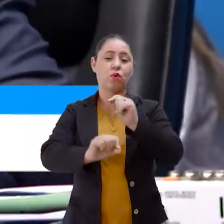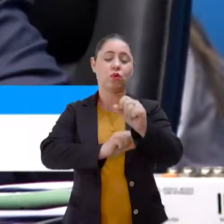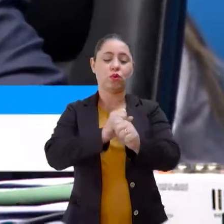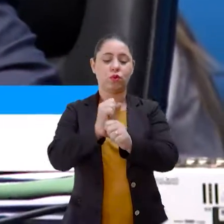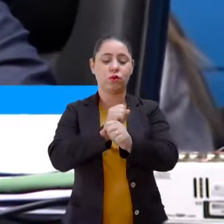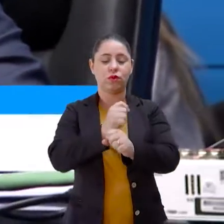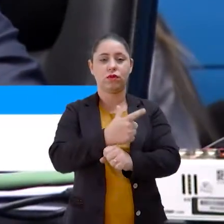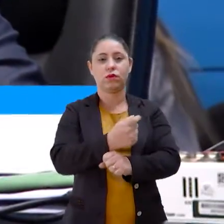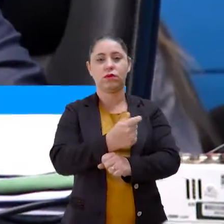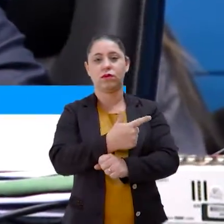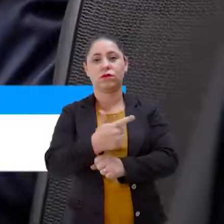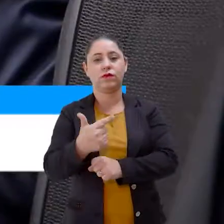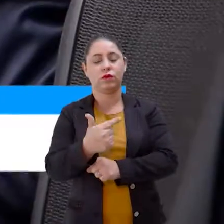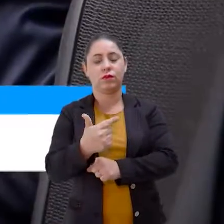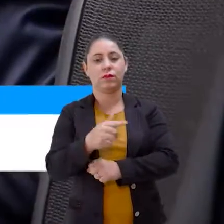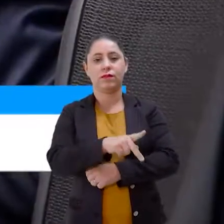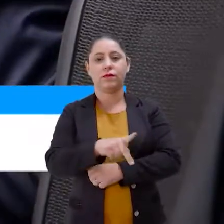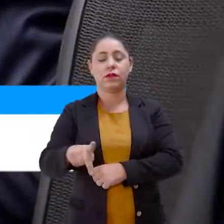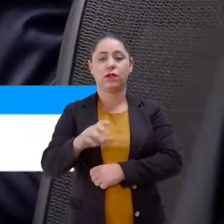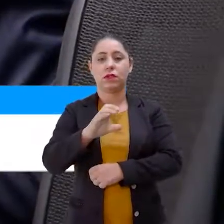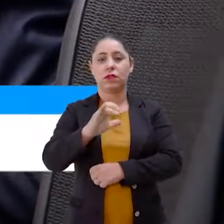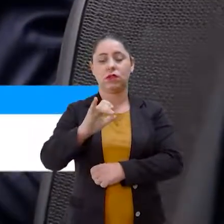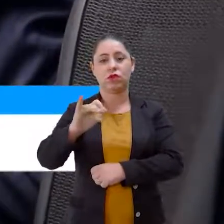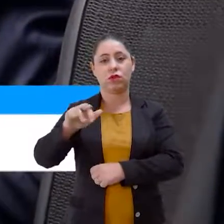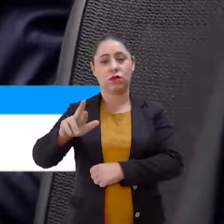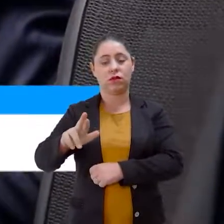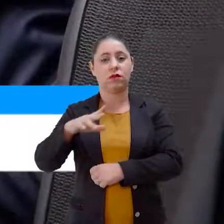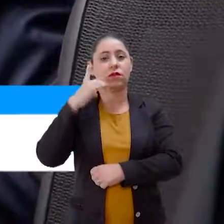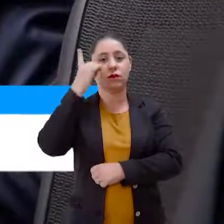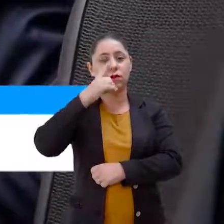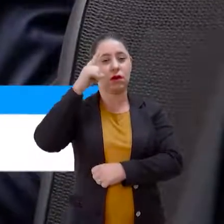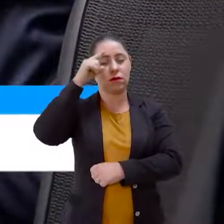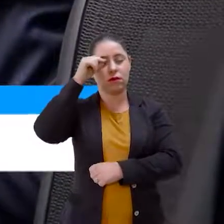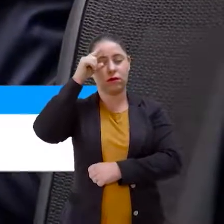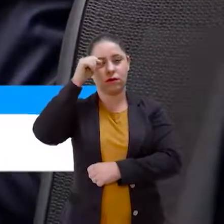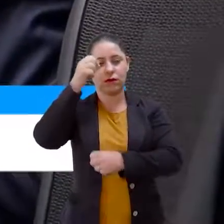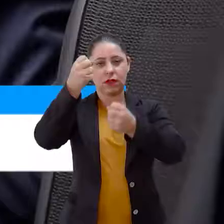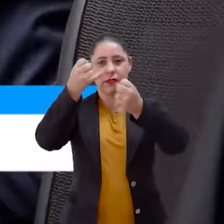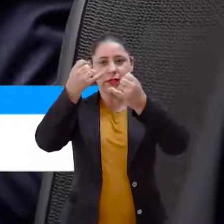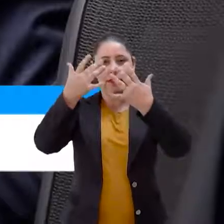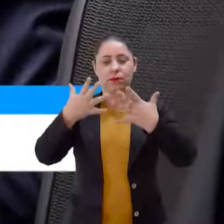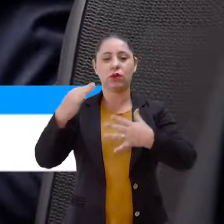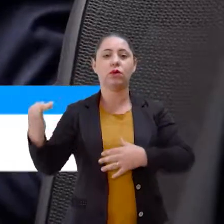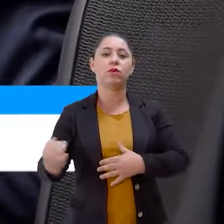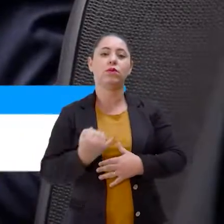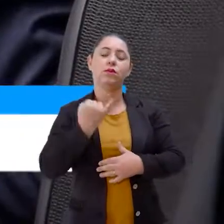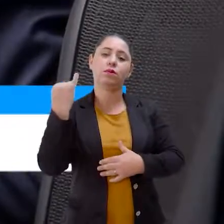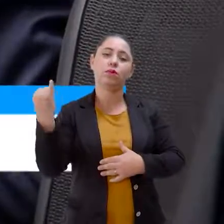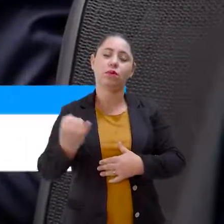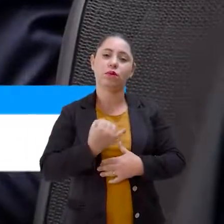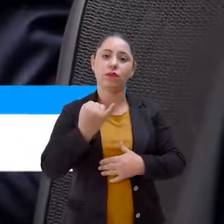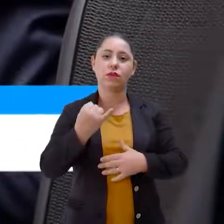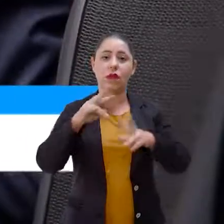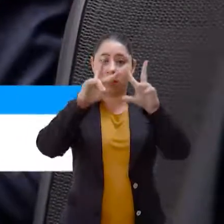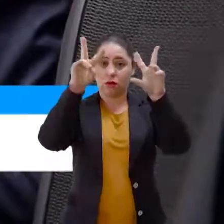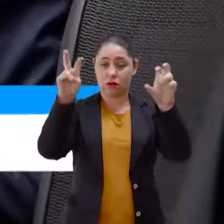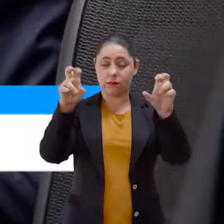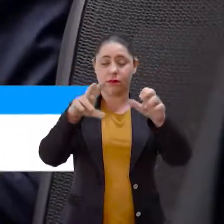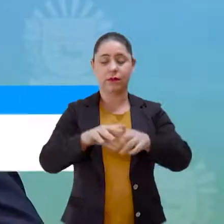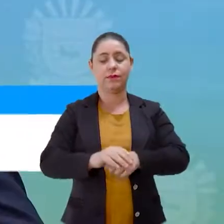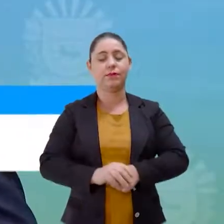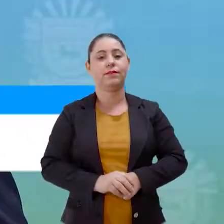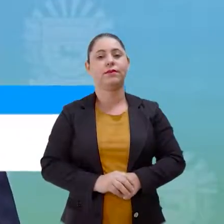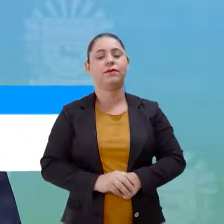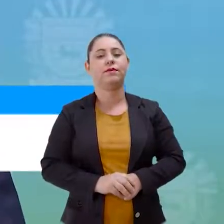o ano de 2022. O presidente da CCJR, deputado Gerson Claro, falou sobre a importância dessa